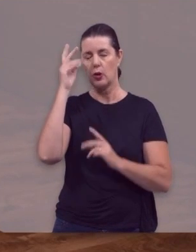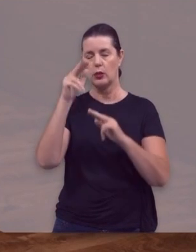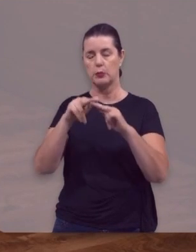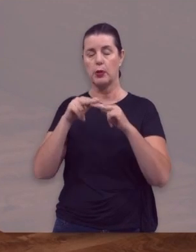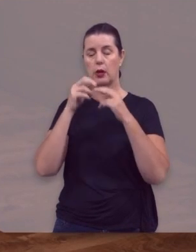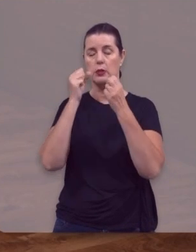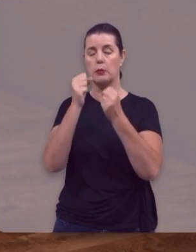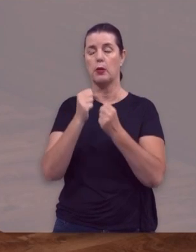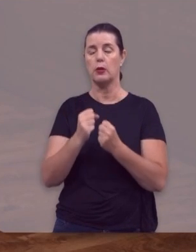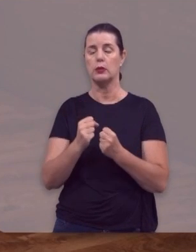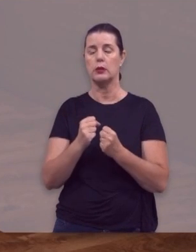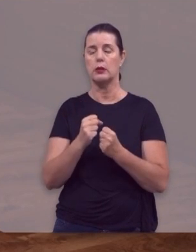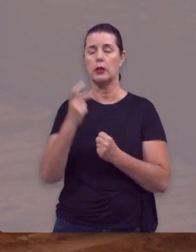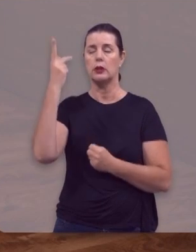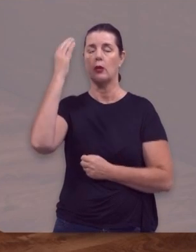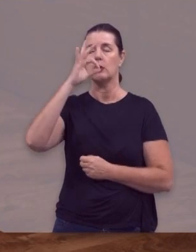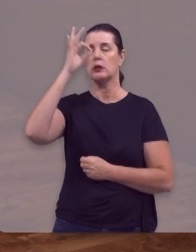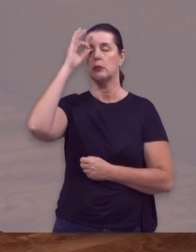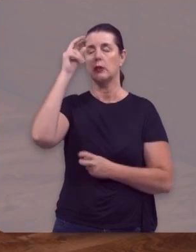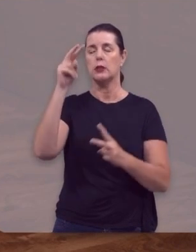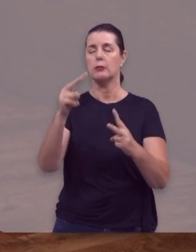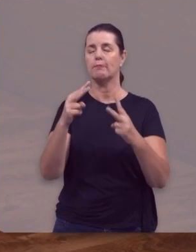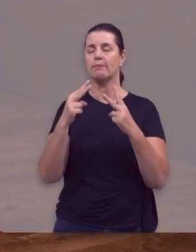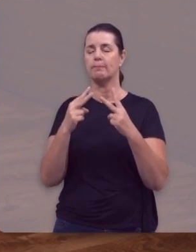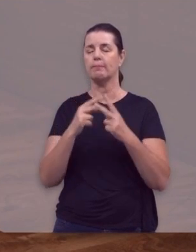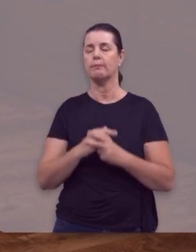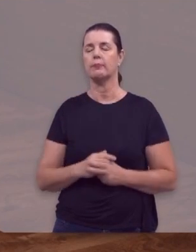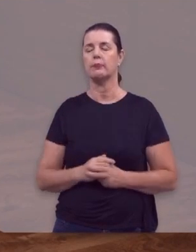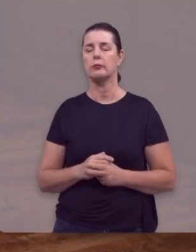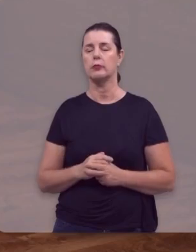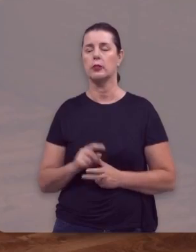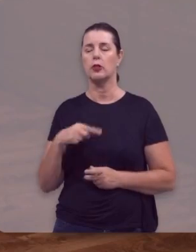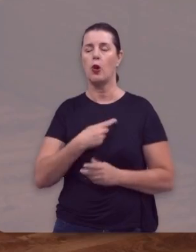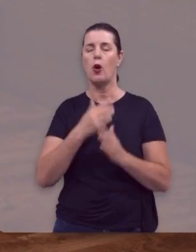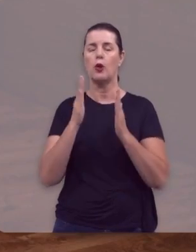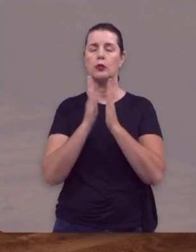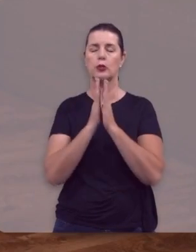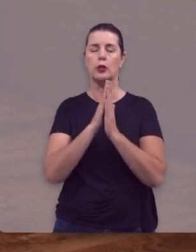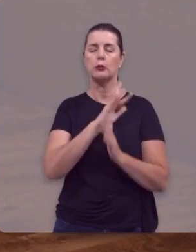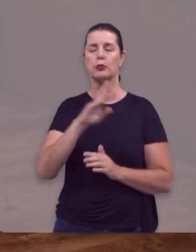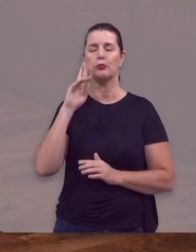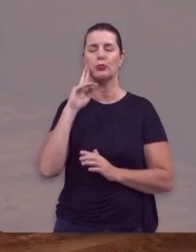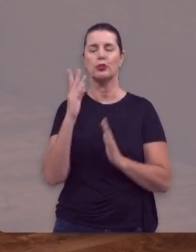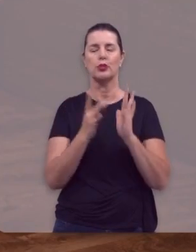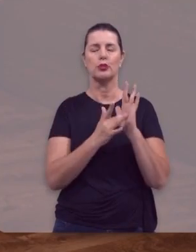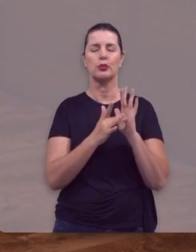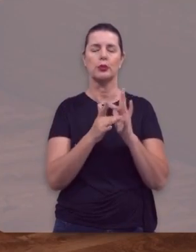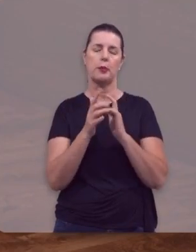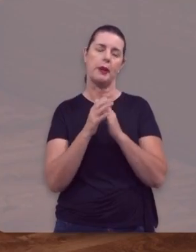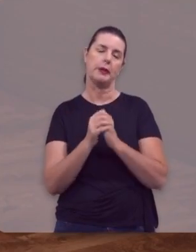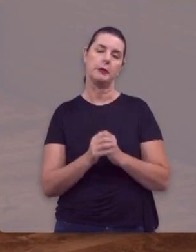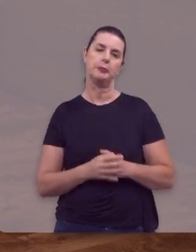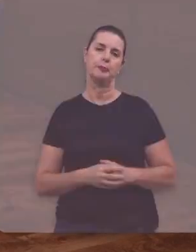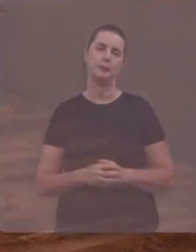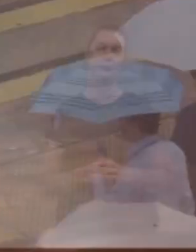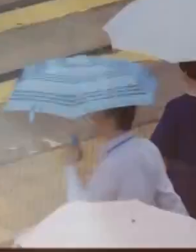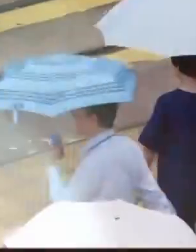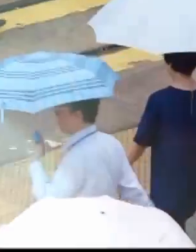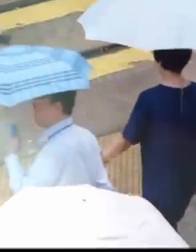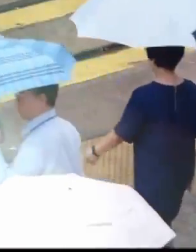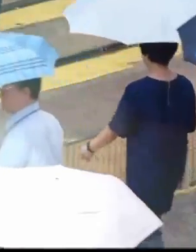poder do teu Espírito ao coração de todos quantos aqui nos assistem. Assim oramos em nome de Jesus. Amém.